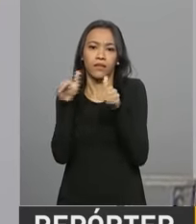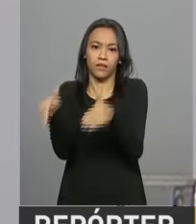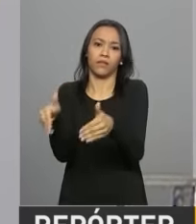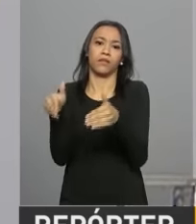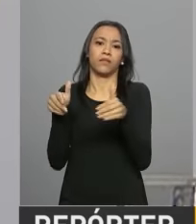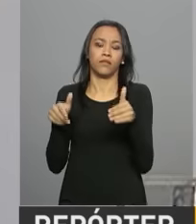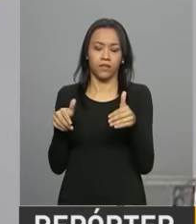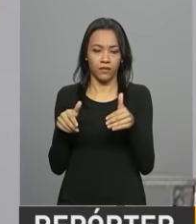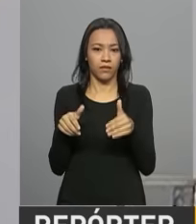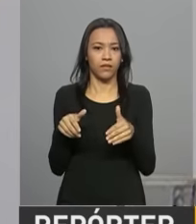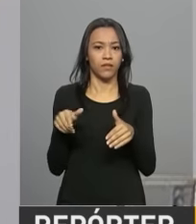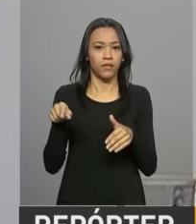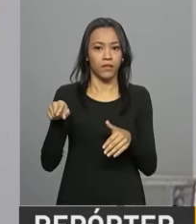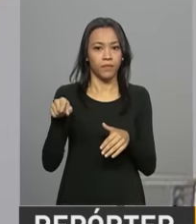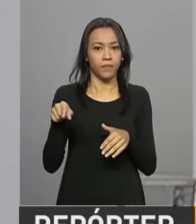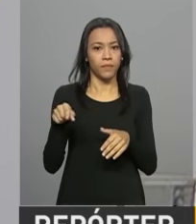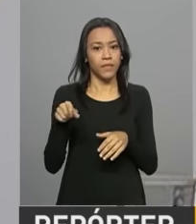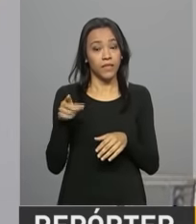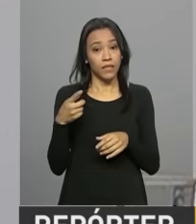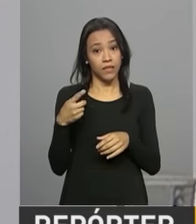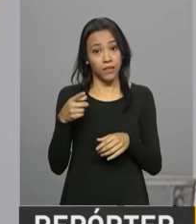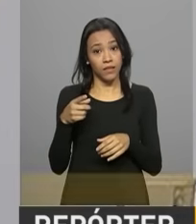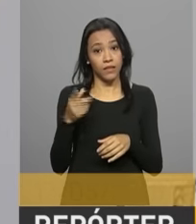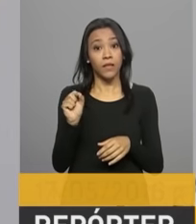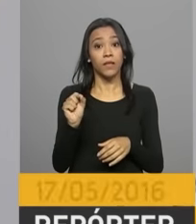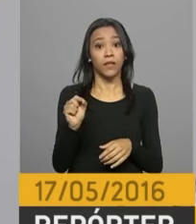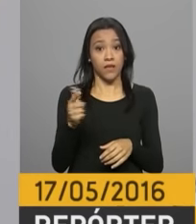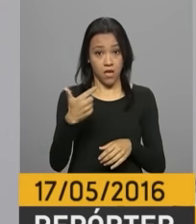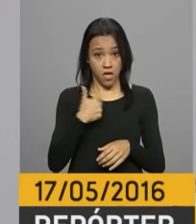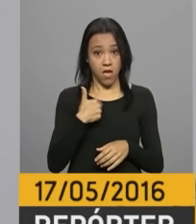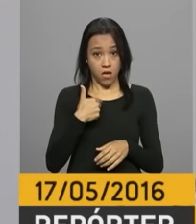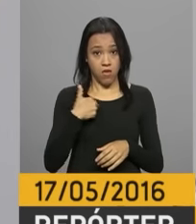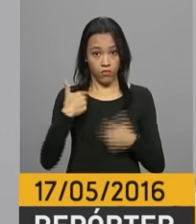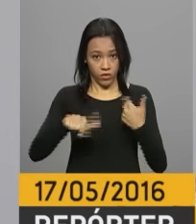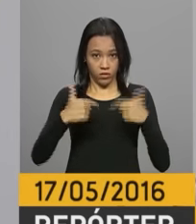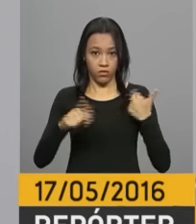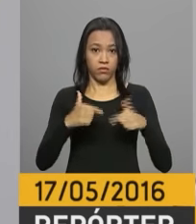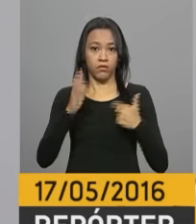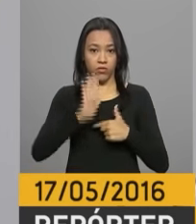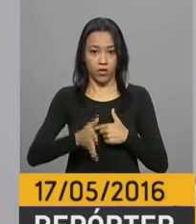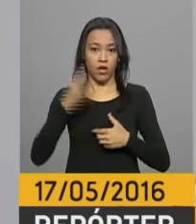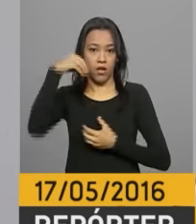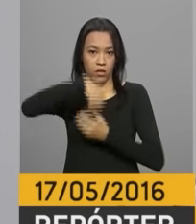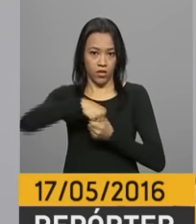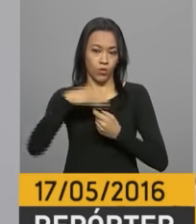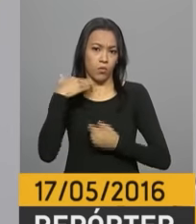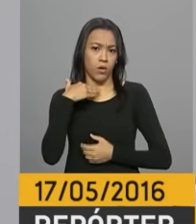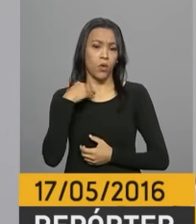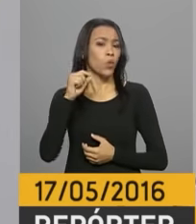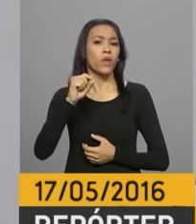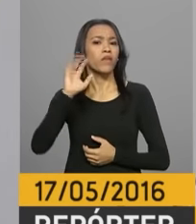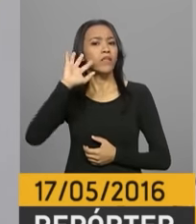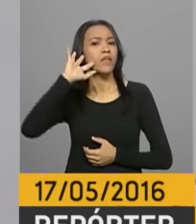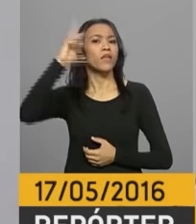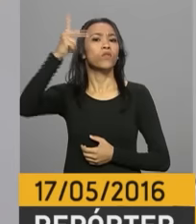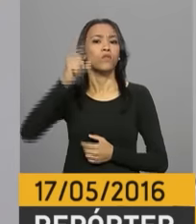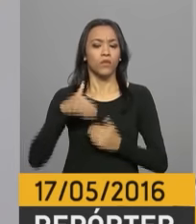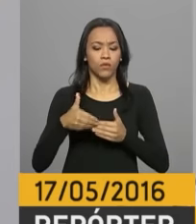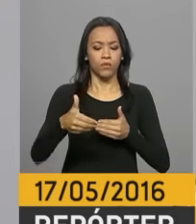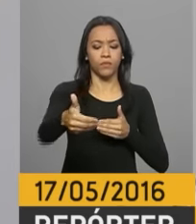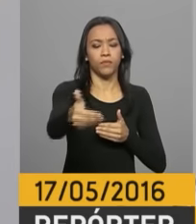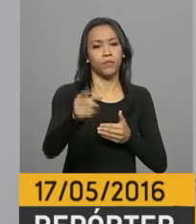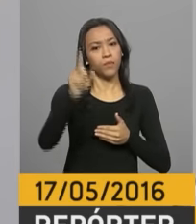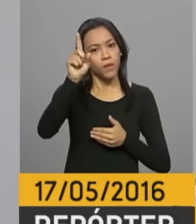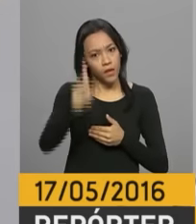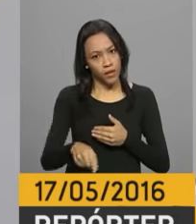até o momento e no momento em que eu estive no Banco Central. Então, o que vai ser definido é, formalmente, isso é